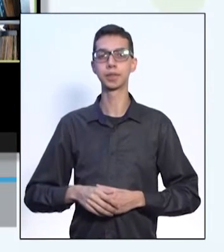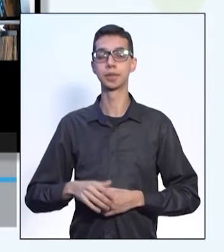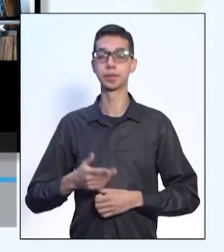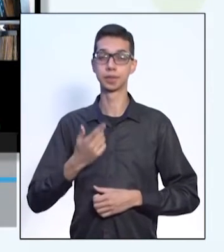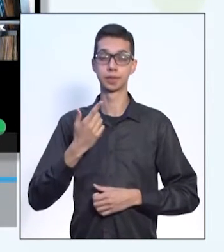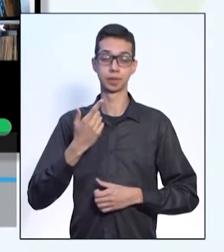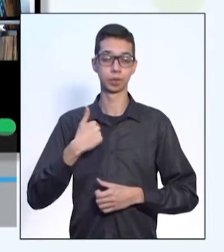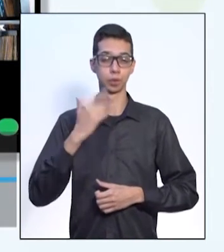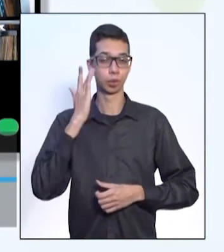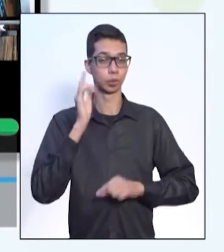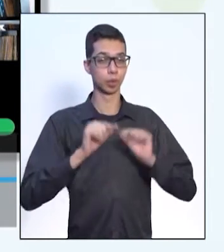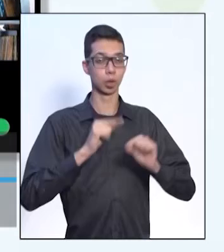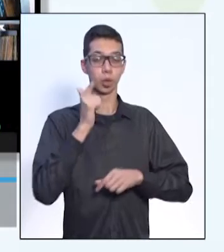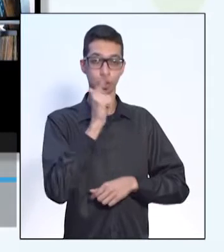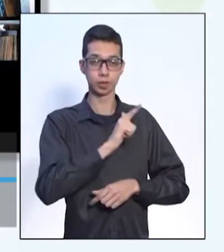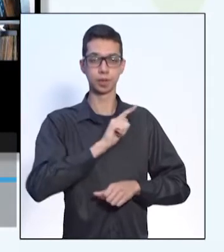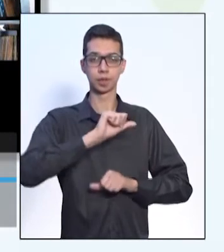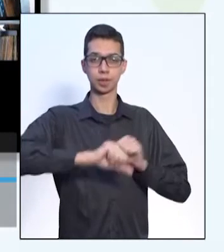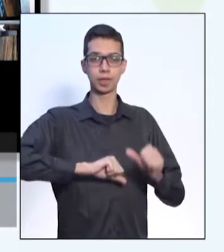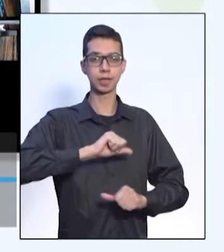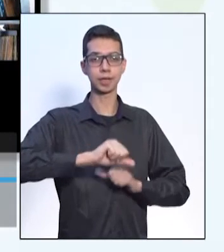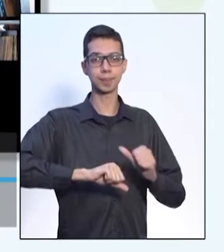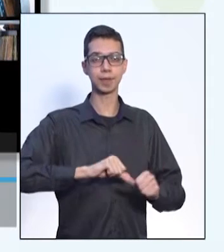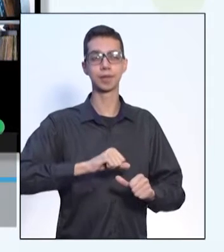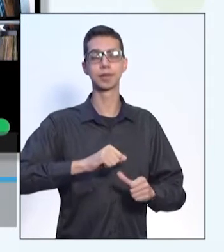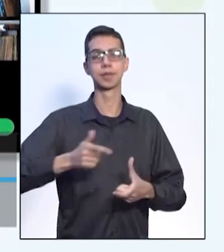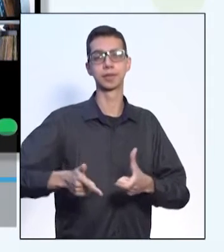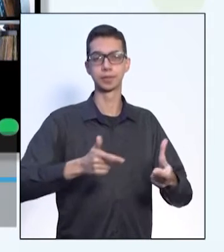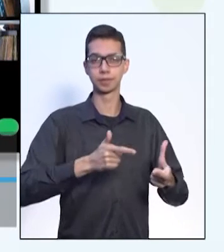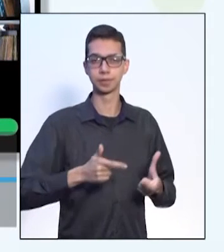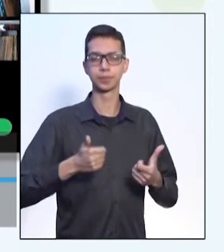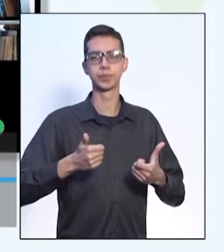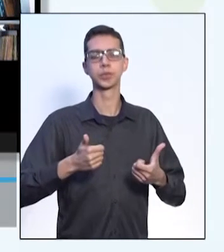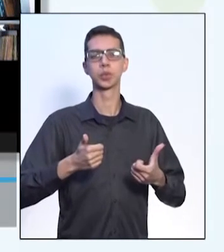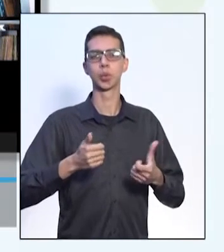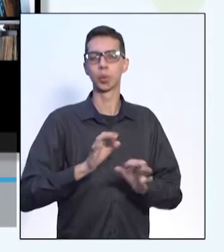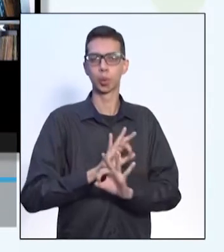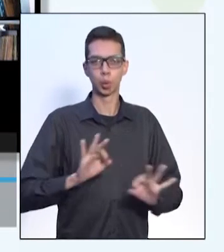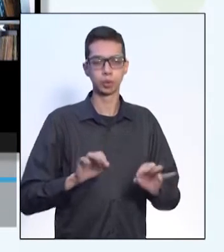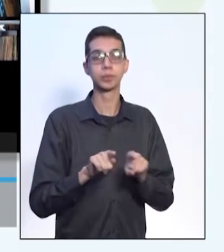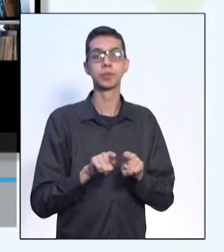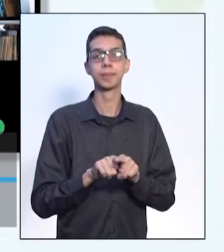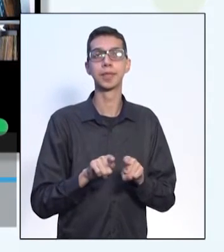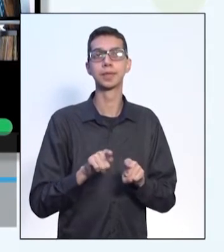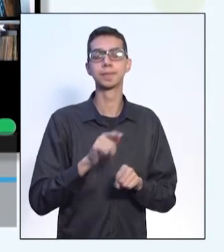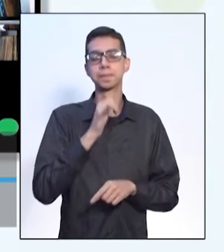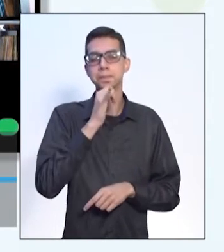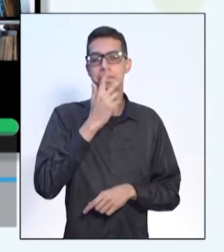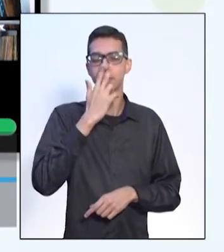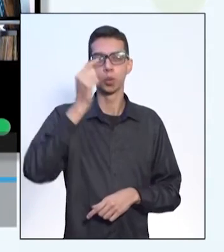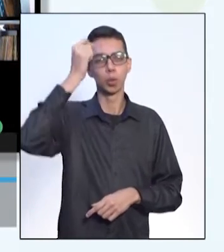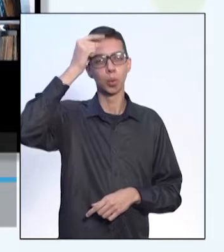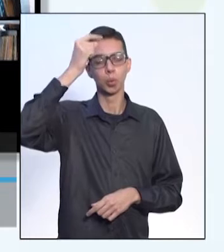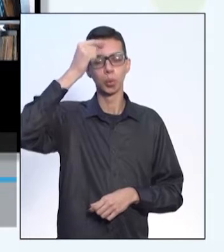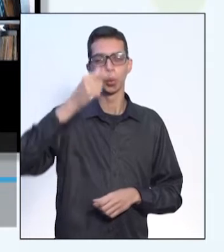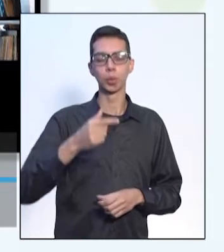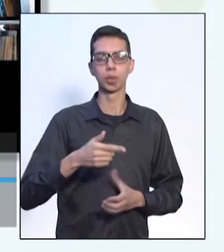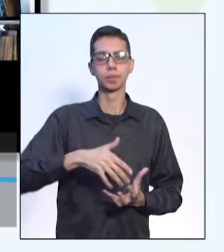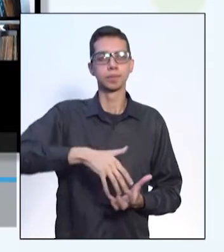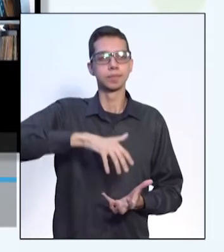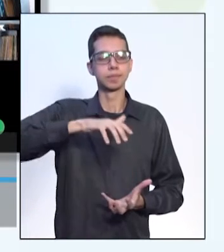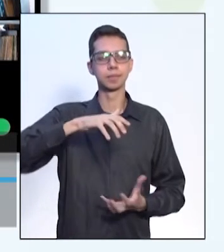conseguiu transformar, deixar o ambiente mais politicalizado, o ambiente mais cultural, um ambiente